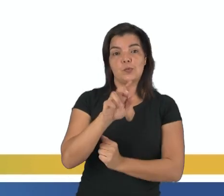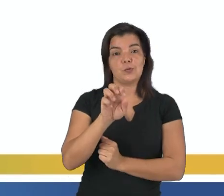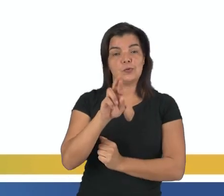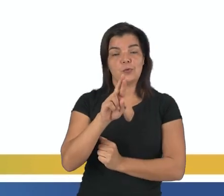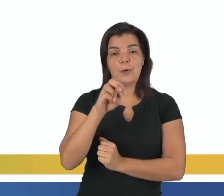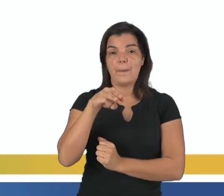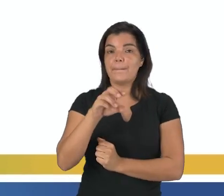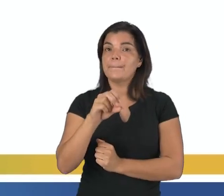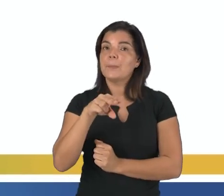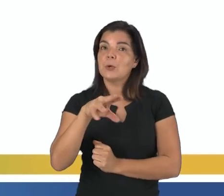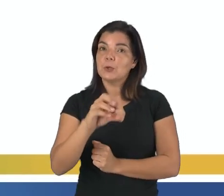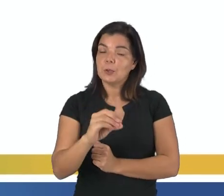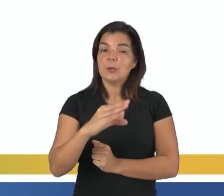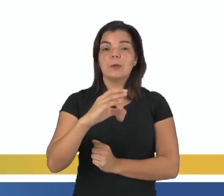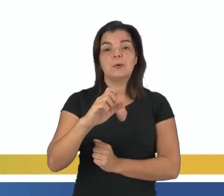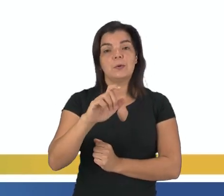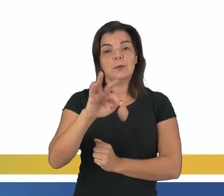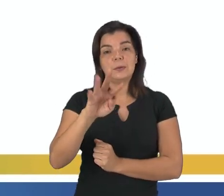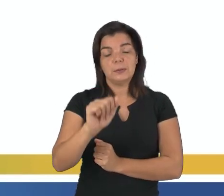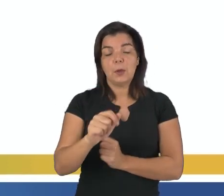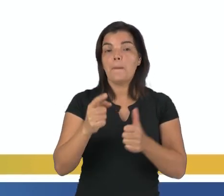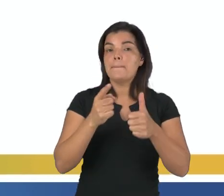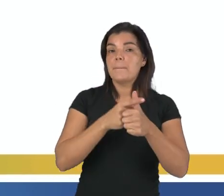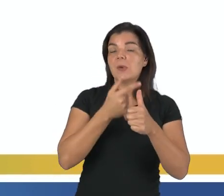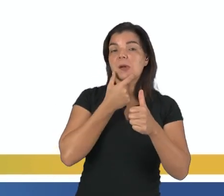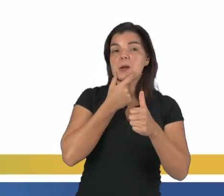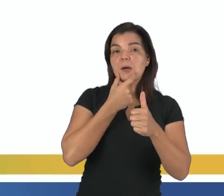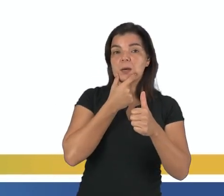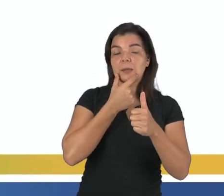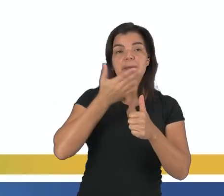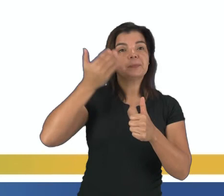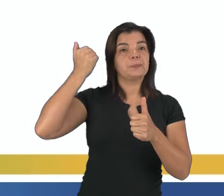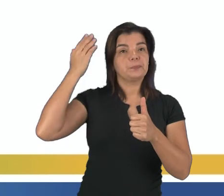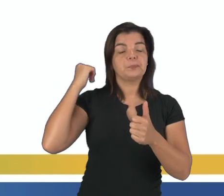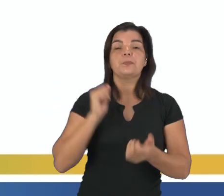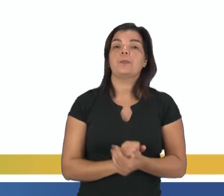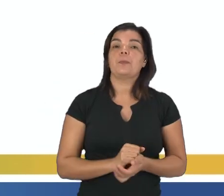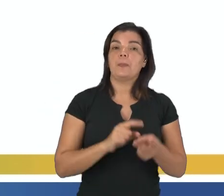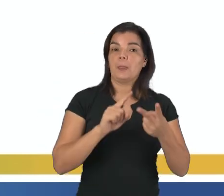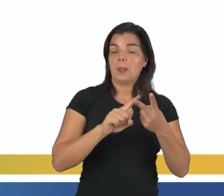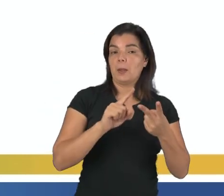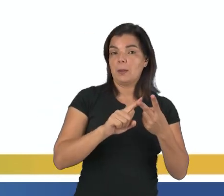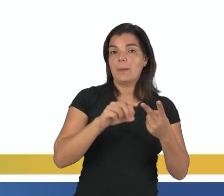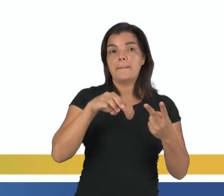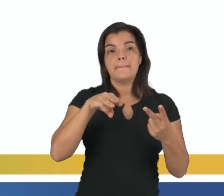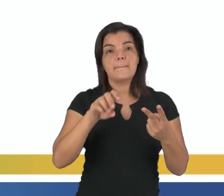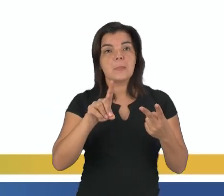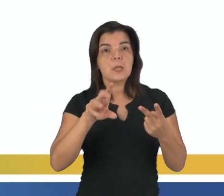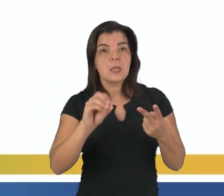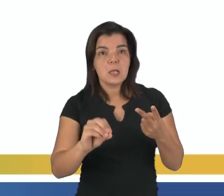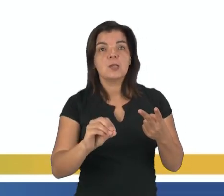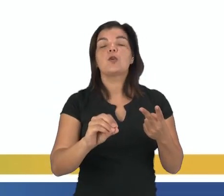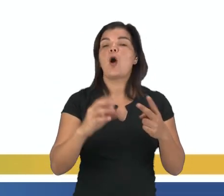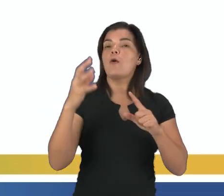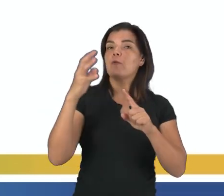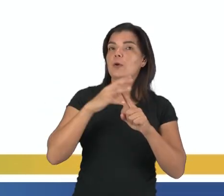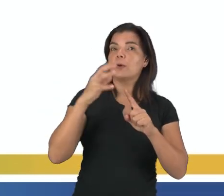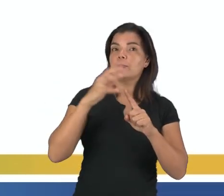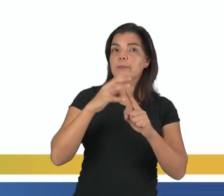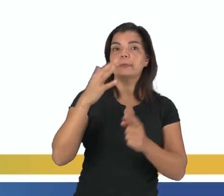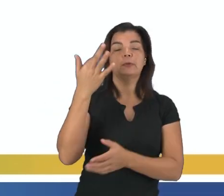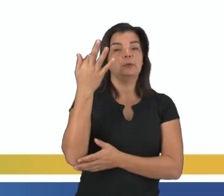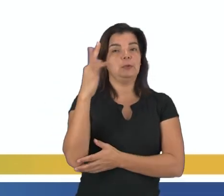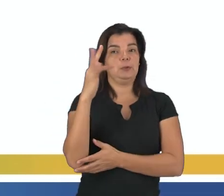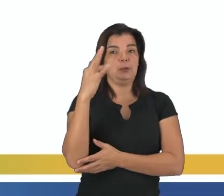uma língua romana e formou Então esse primeiro inglês que foi um inglês antigo lá no inglês médio o que marcou